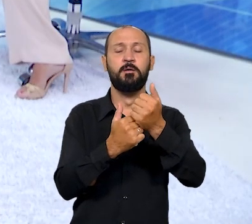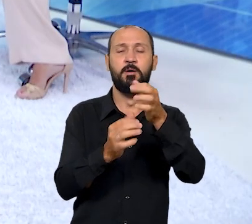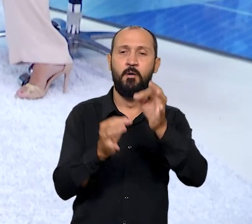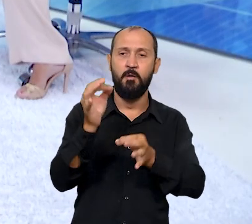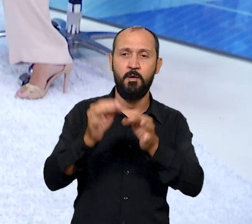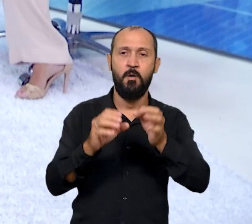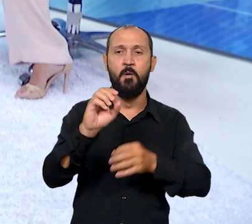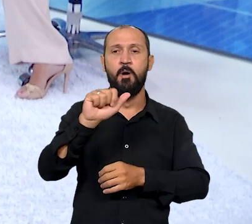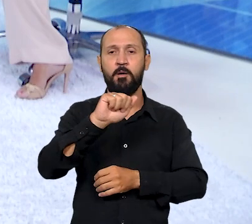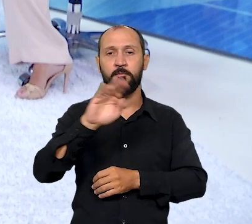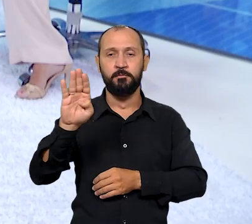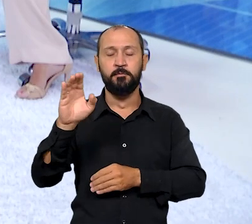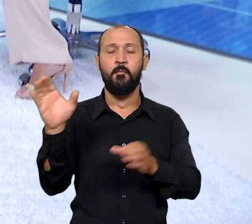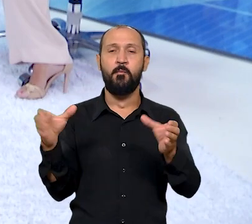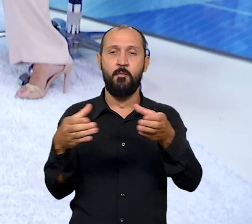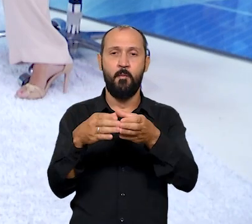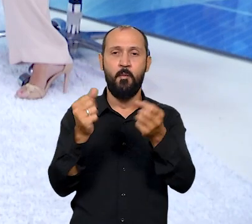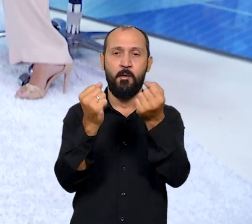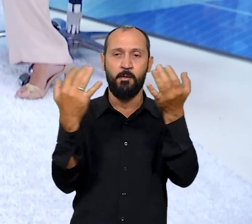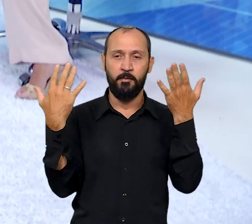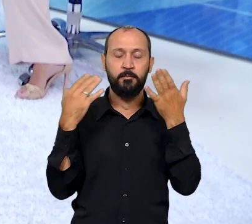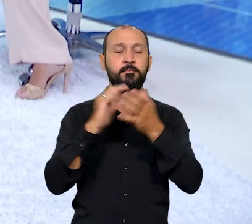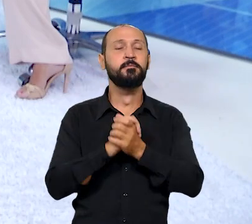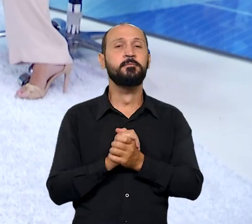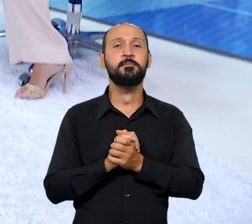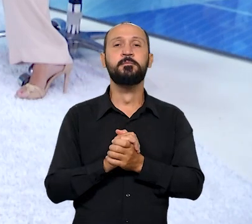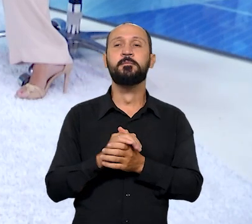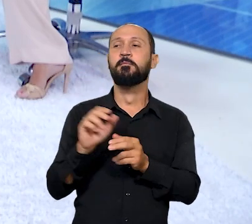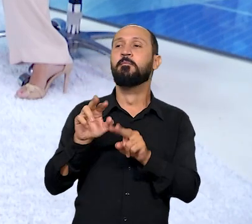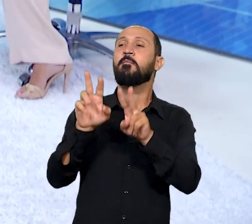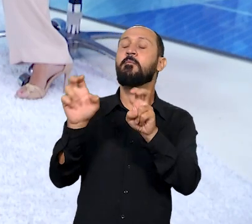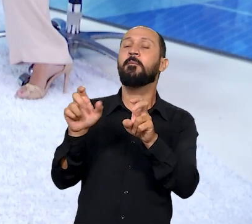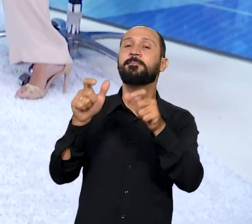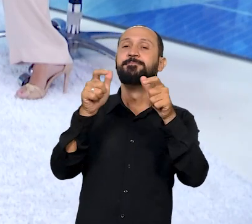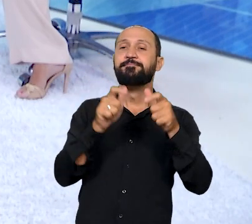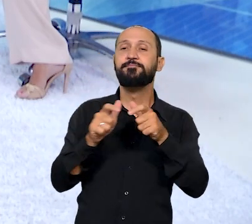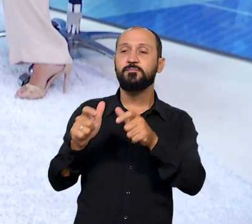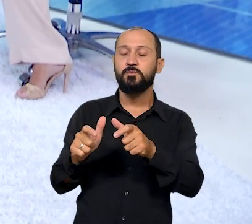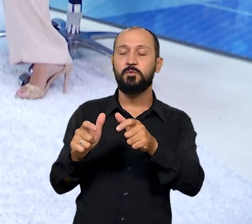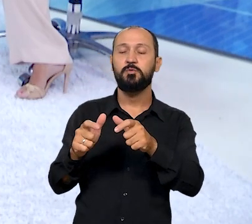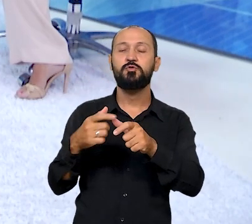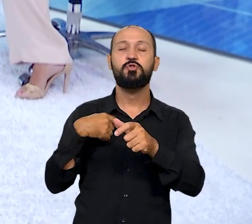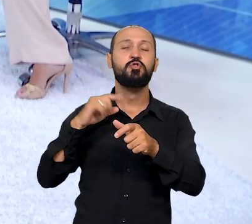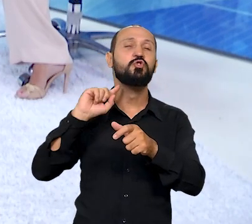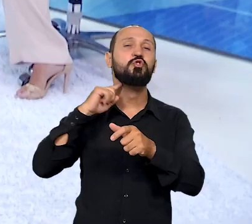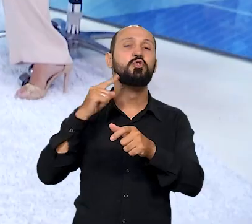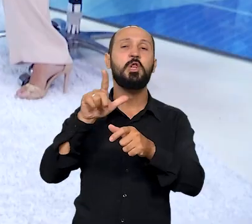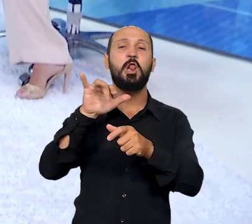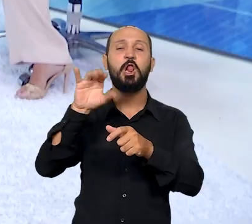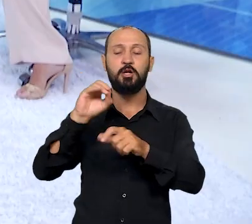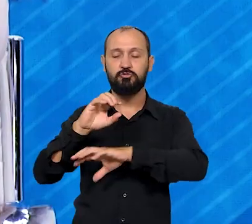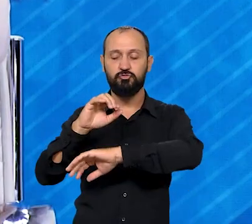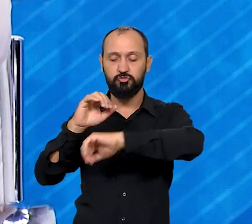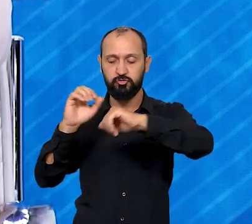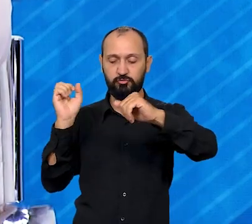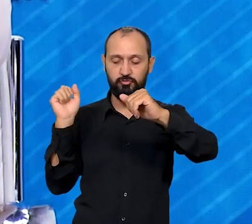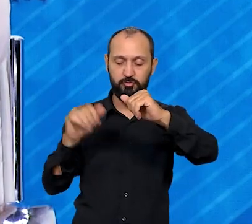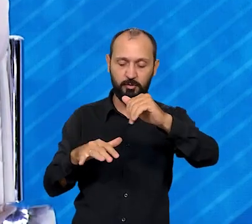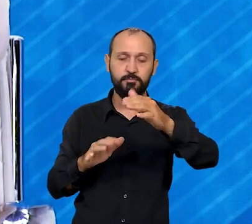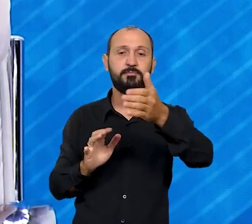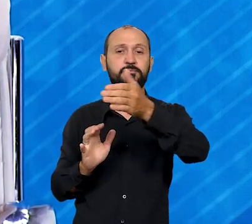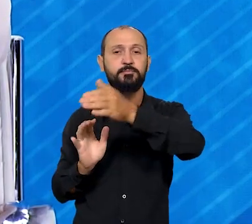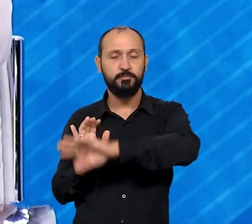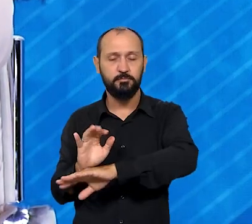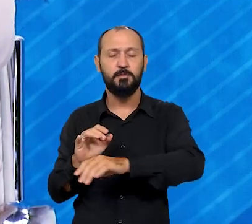do suporte jurídico da Comissão do Meio Ambiente e da OAB. Doutor, a questão da localização do aterro sanitário também foi